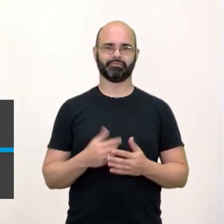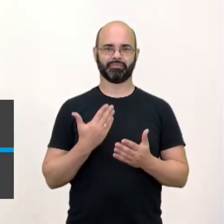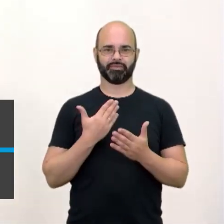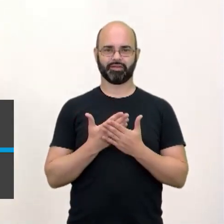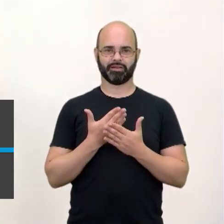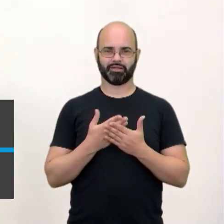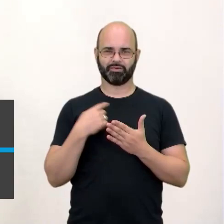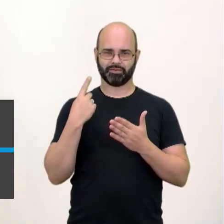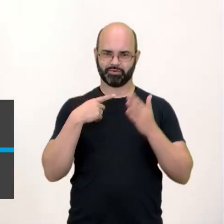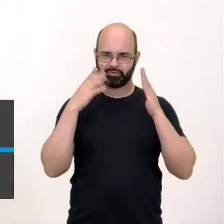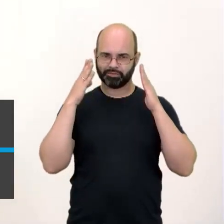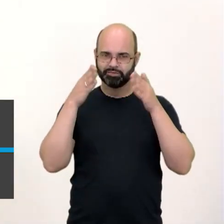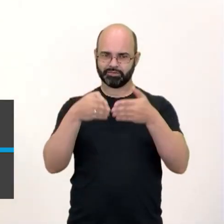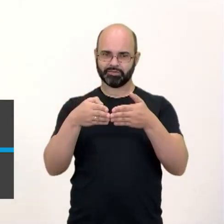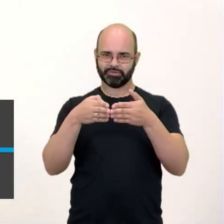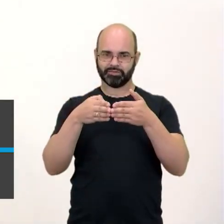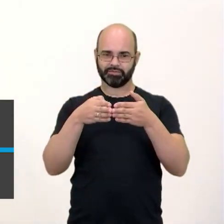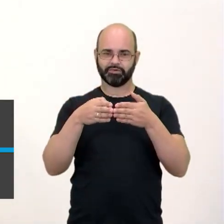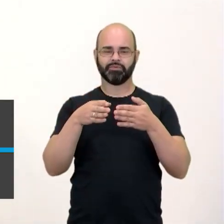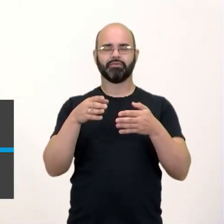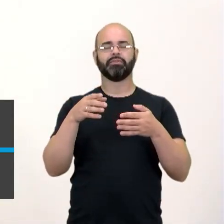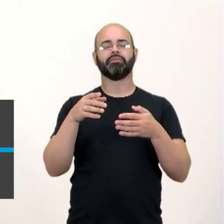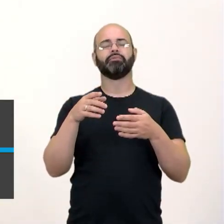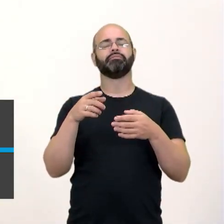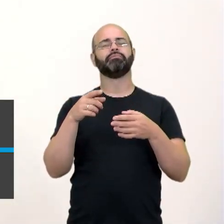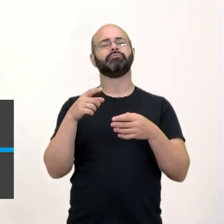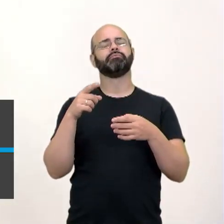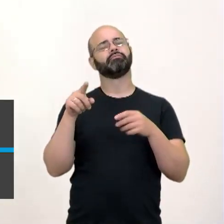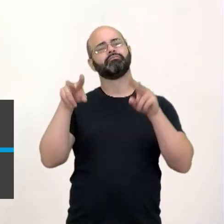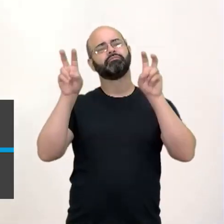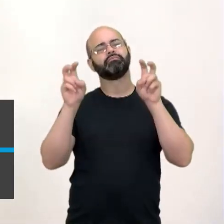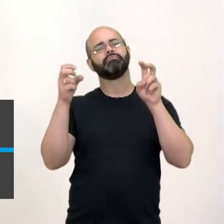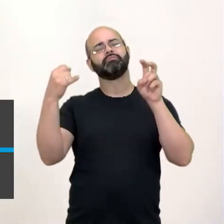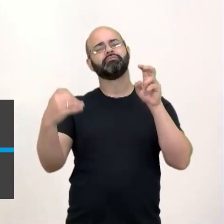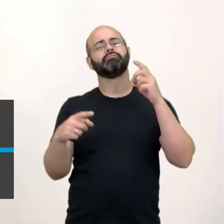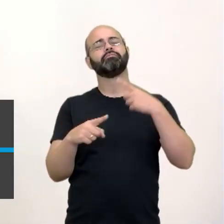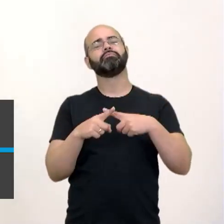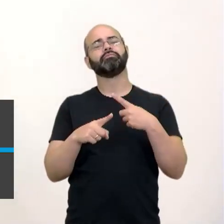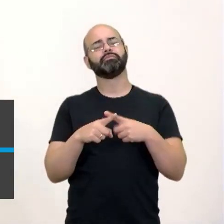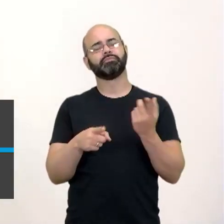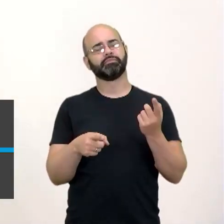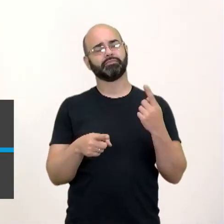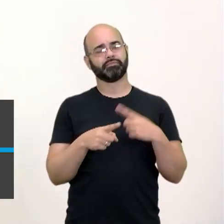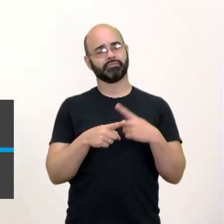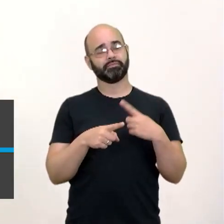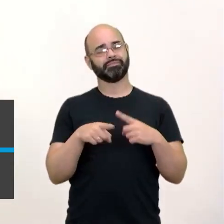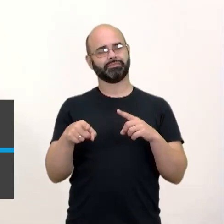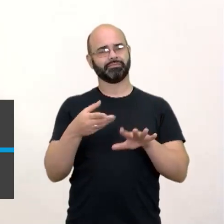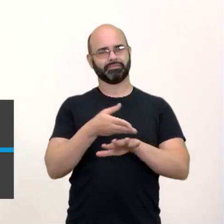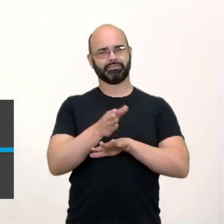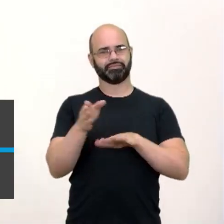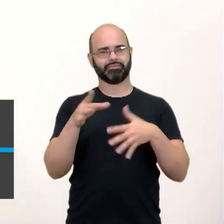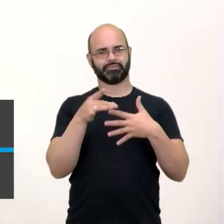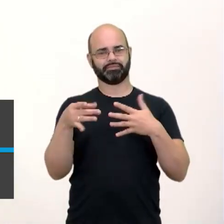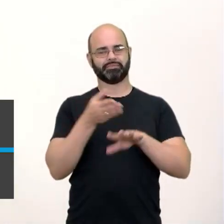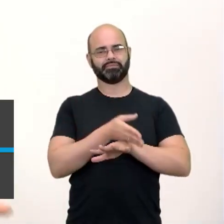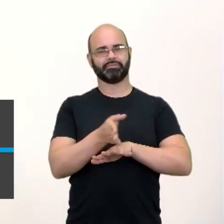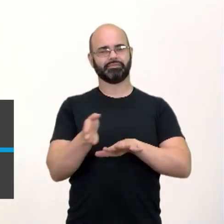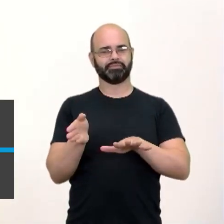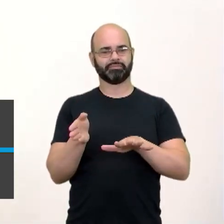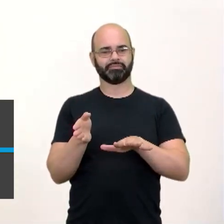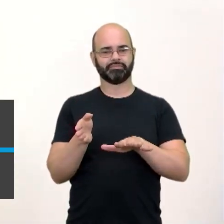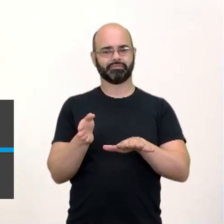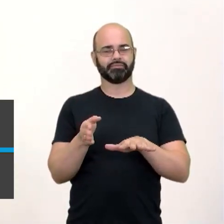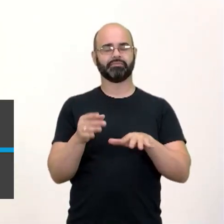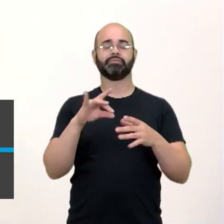aula, por que a gente está falando isso se o tema que o Itinerários traz como grande norteador é a questão